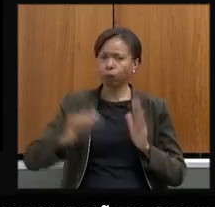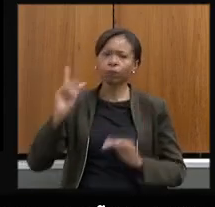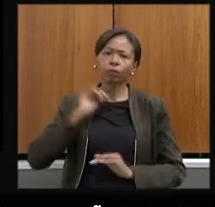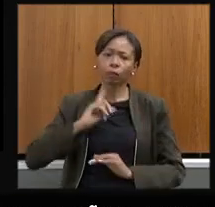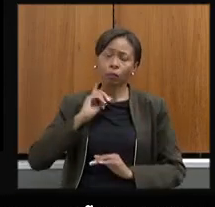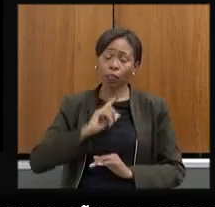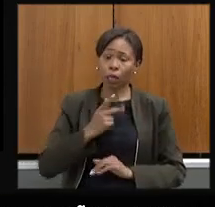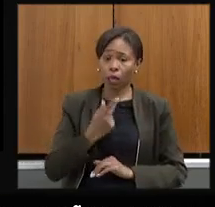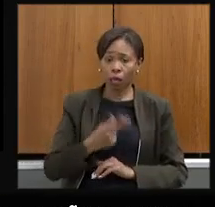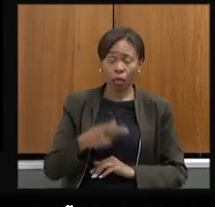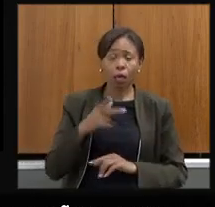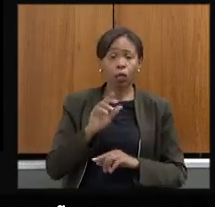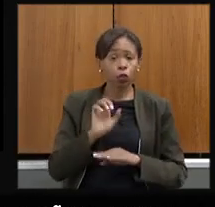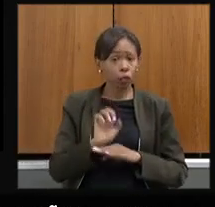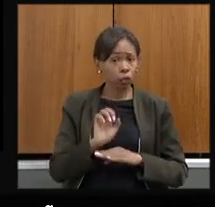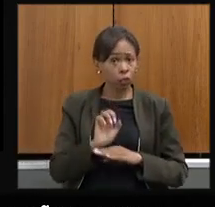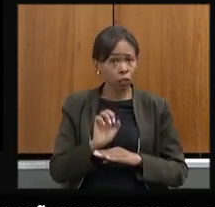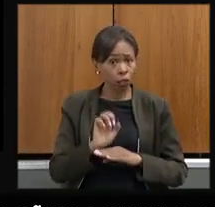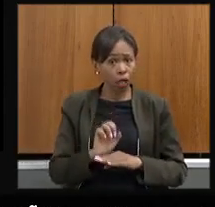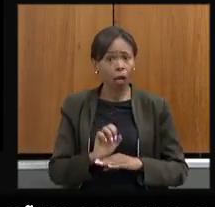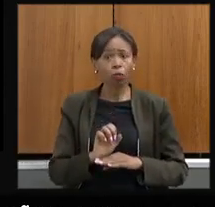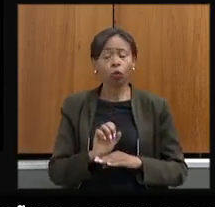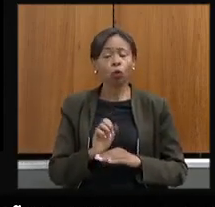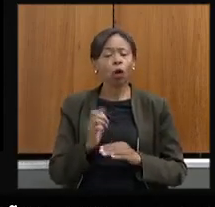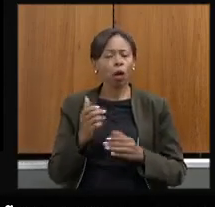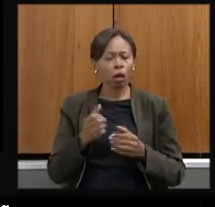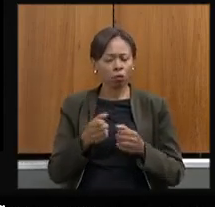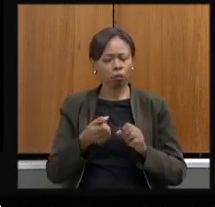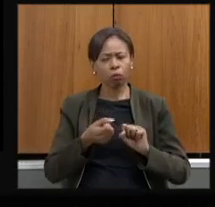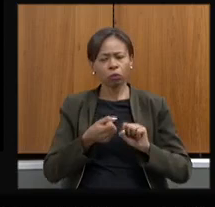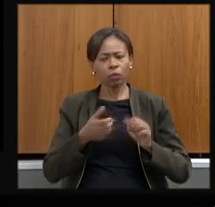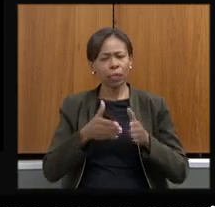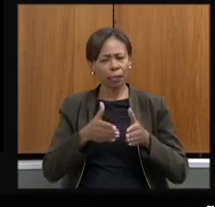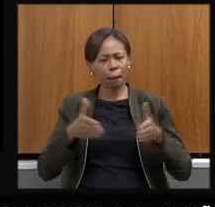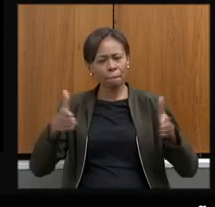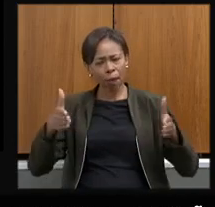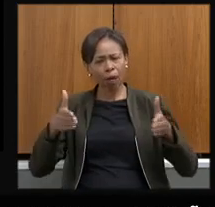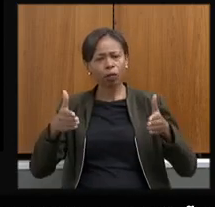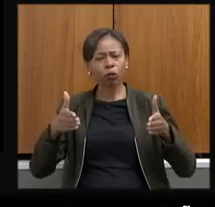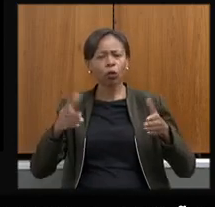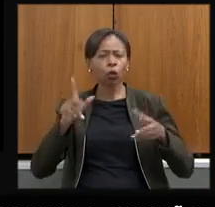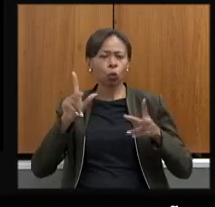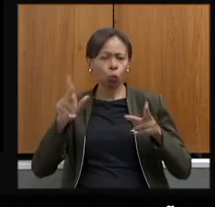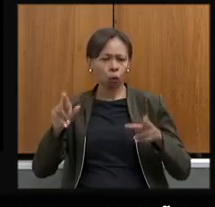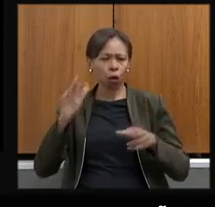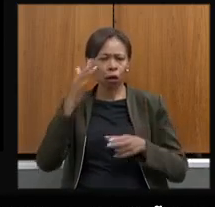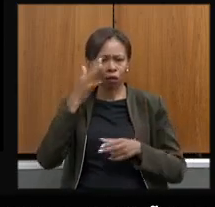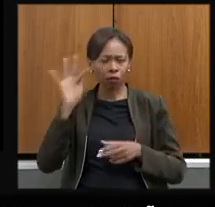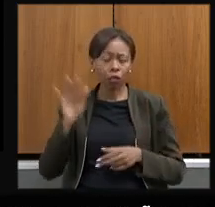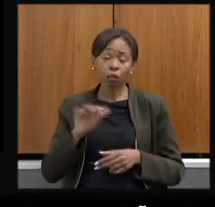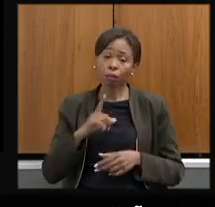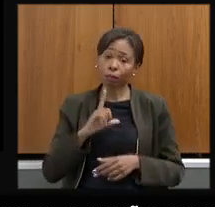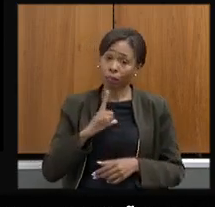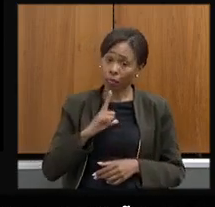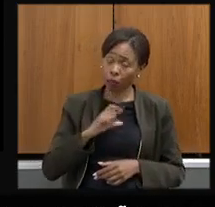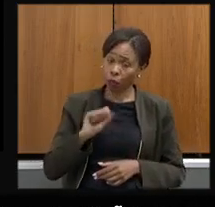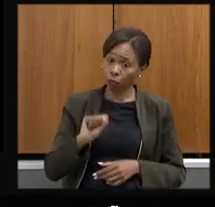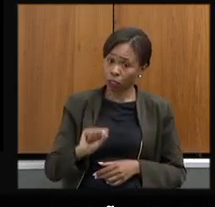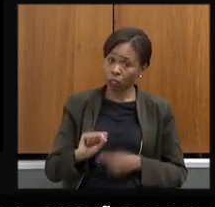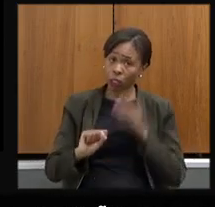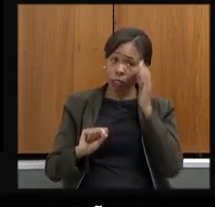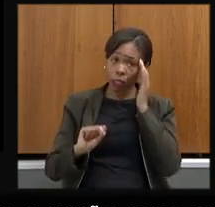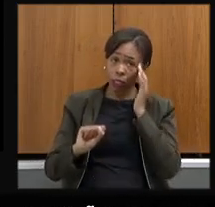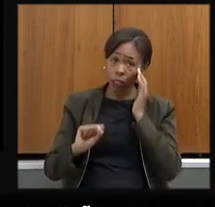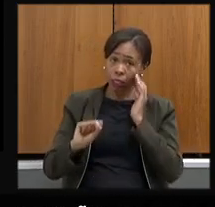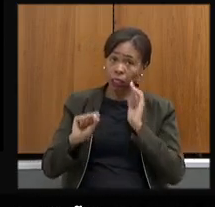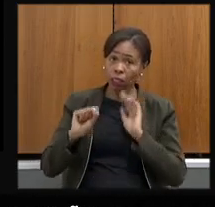o estado do tamanho da França apesar de ser um estado com 853 municípios que é o estado com